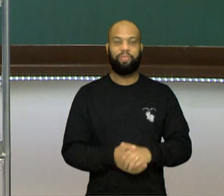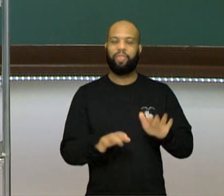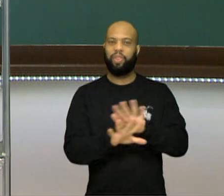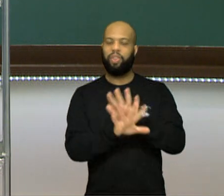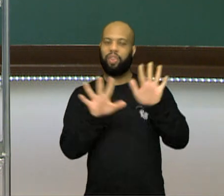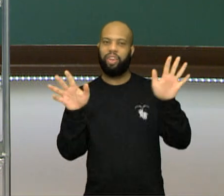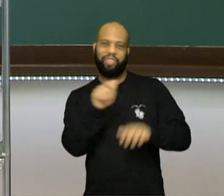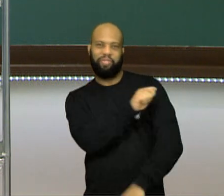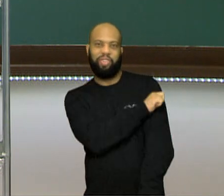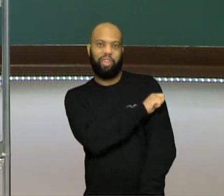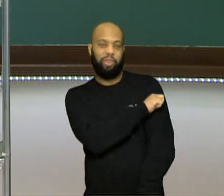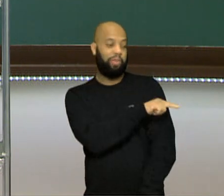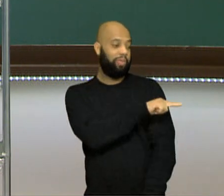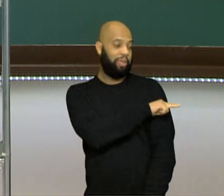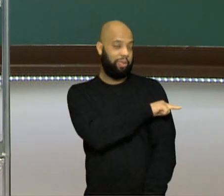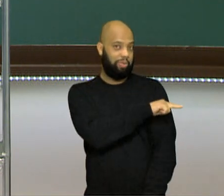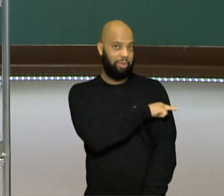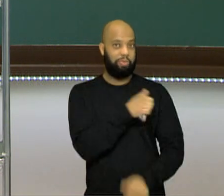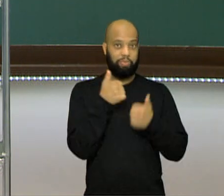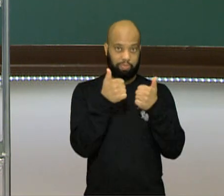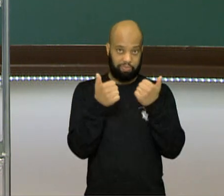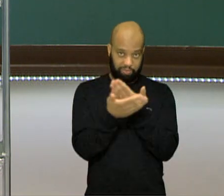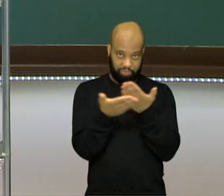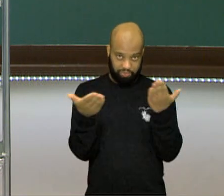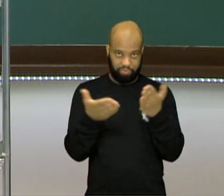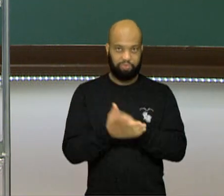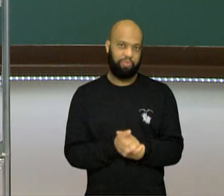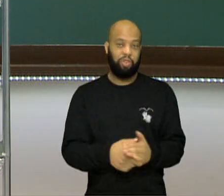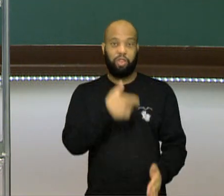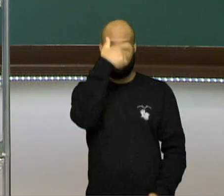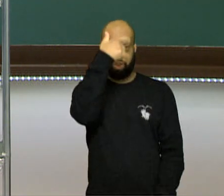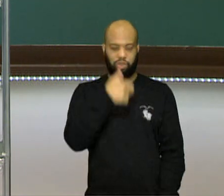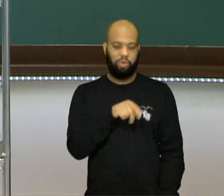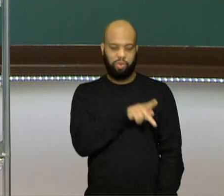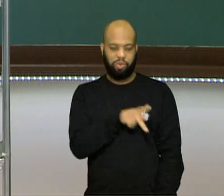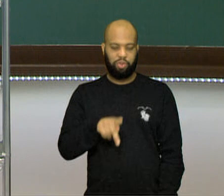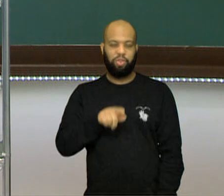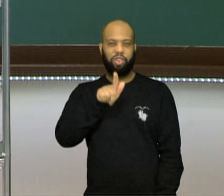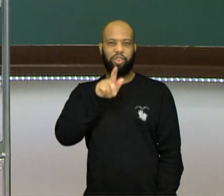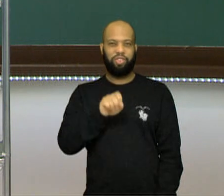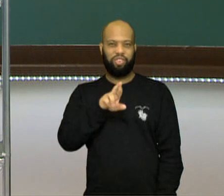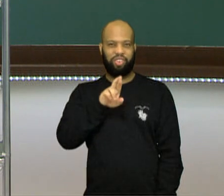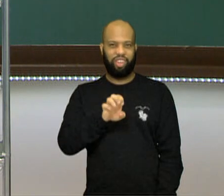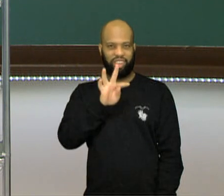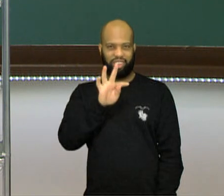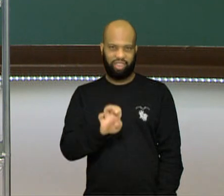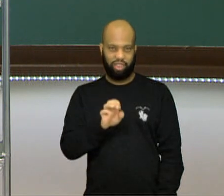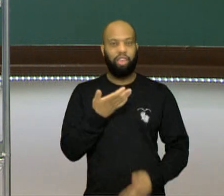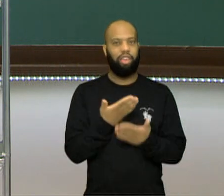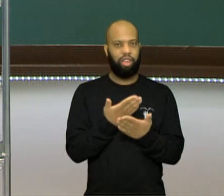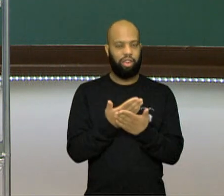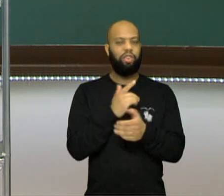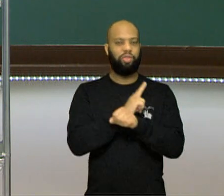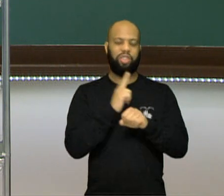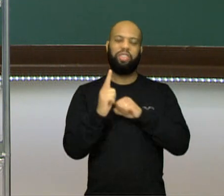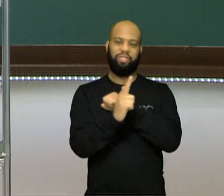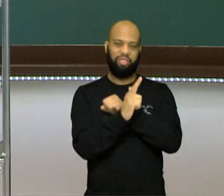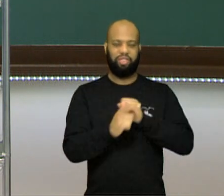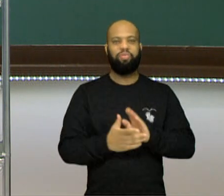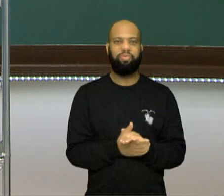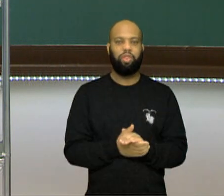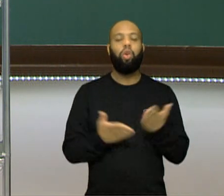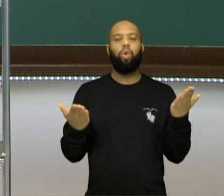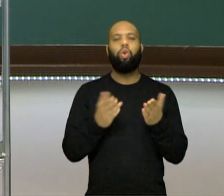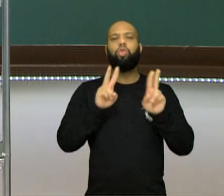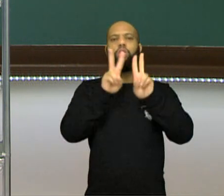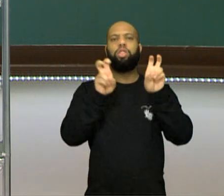Olá, meus queridos alunos do 7º ano, tudo bem com vocês? Eu sou a professora Gorete Wozniak, estamos aqui para uma aula de geografia e